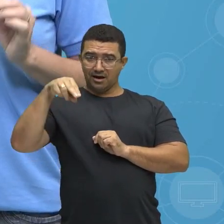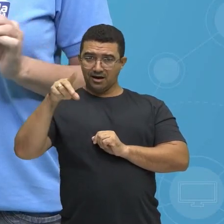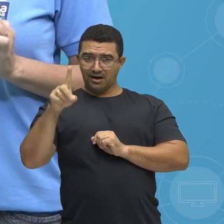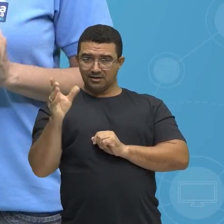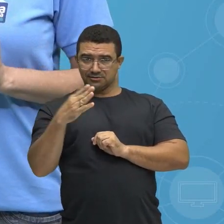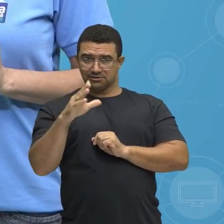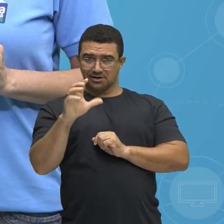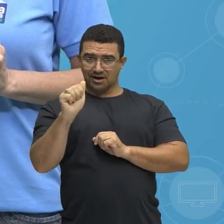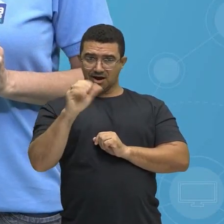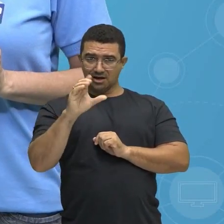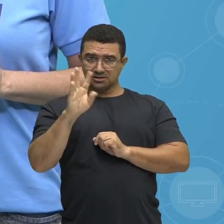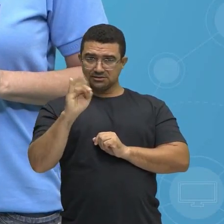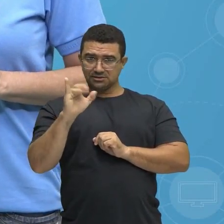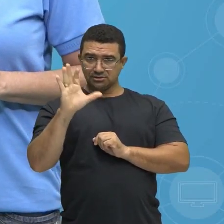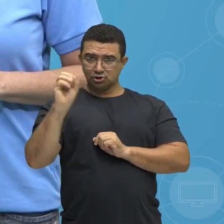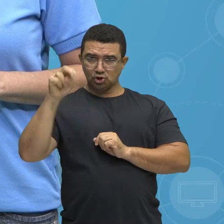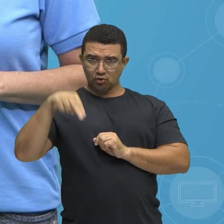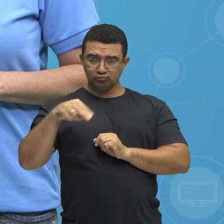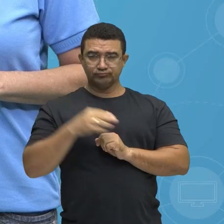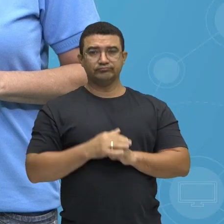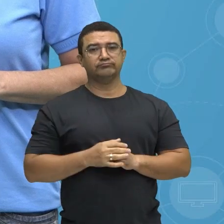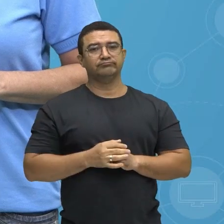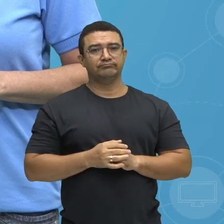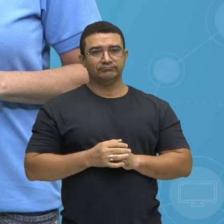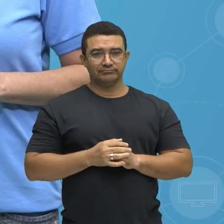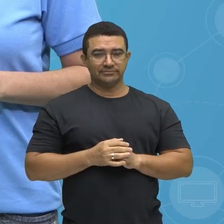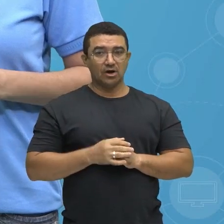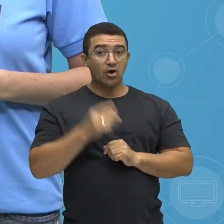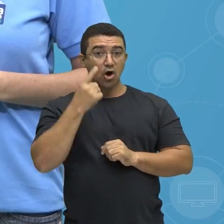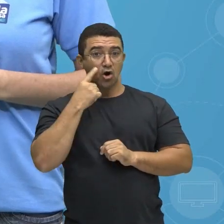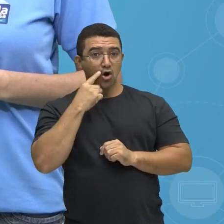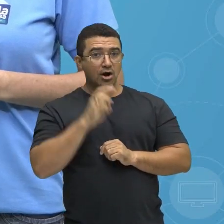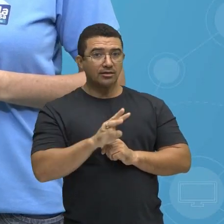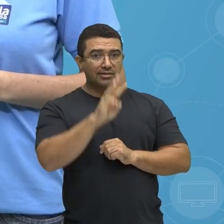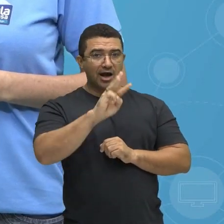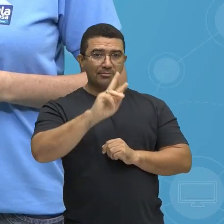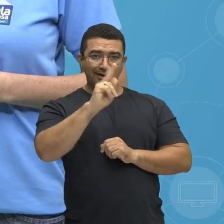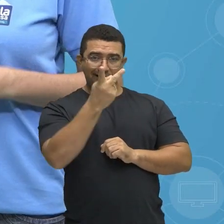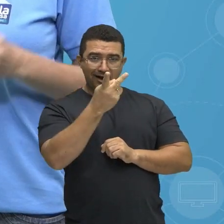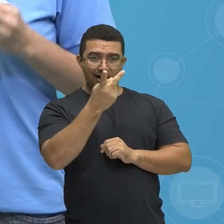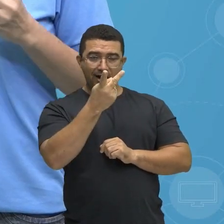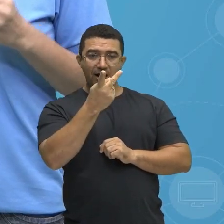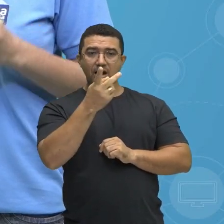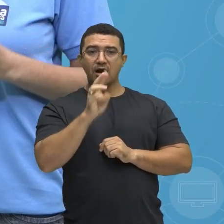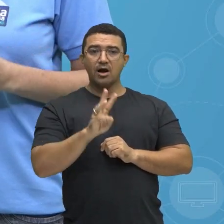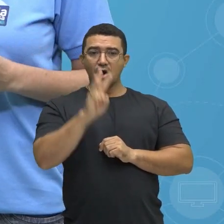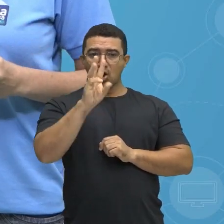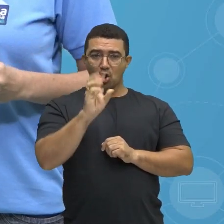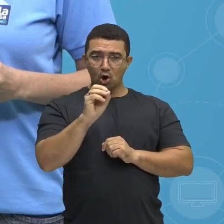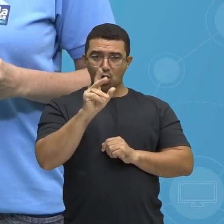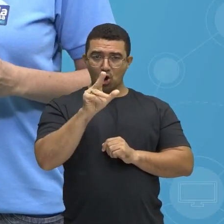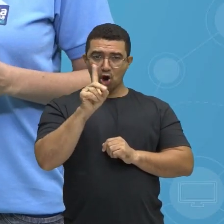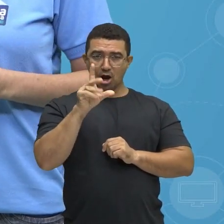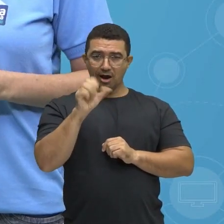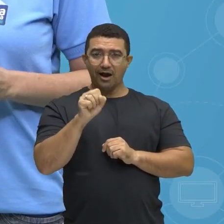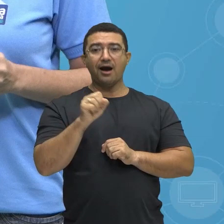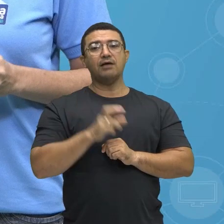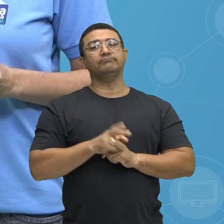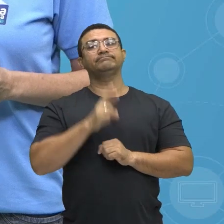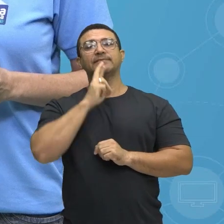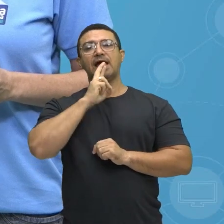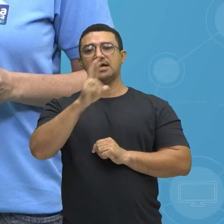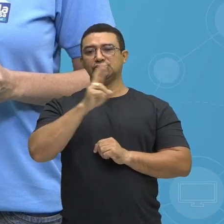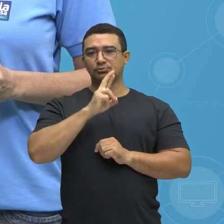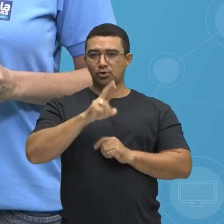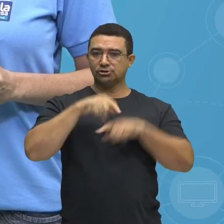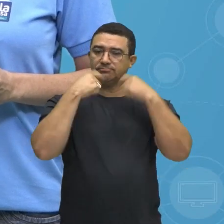Então, toda vez quando você vê uma double H word na sua pergunta, você já sabe que aquela resposta ela